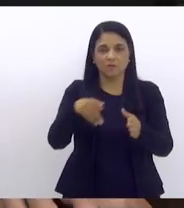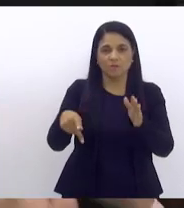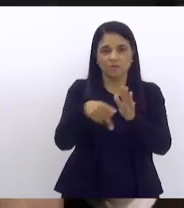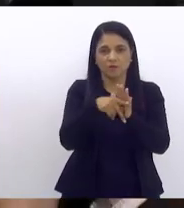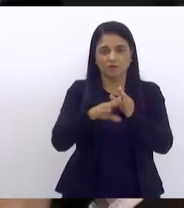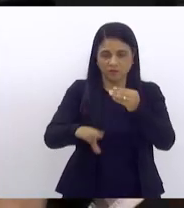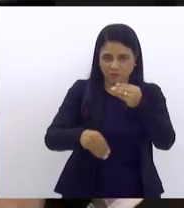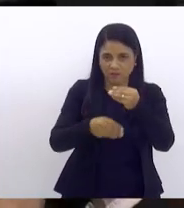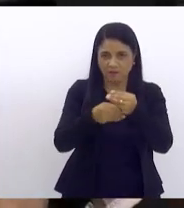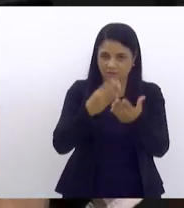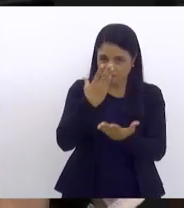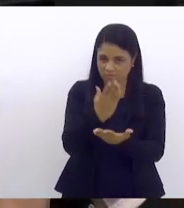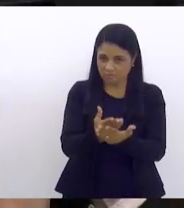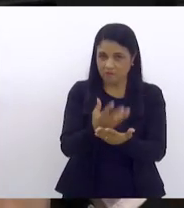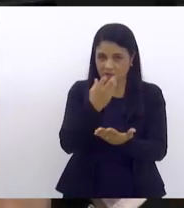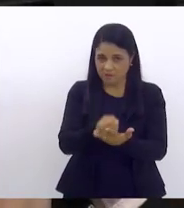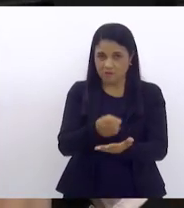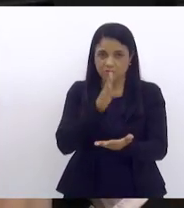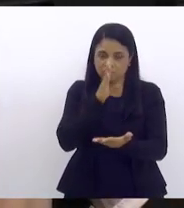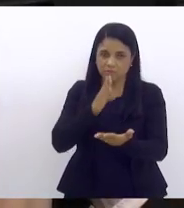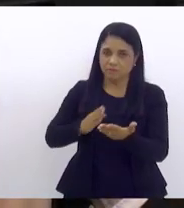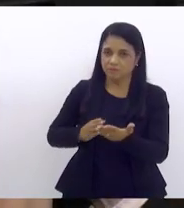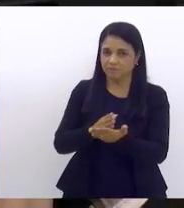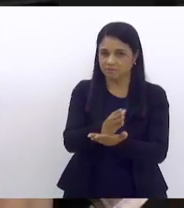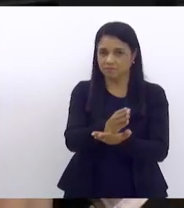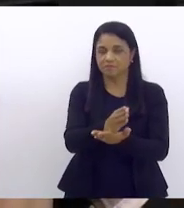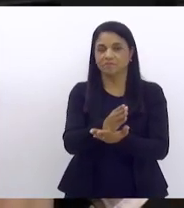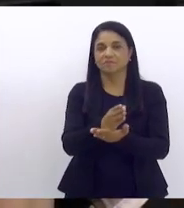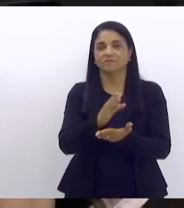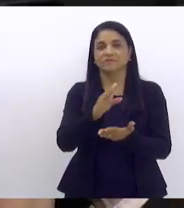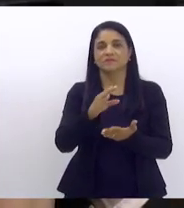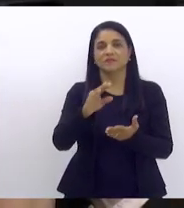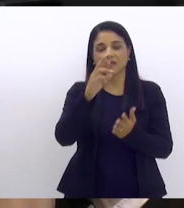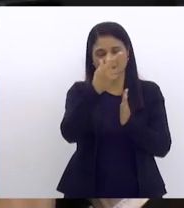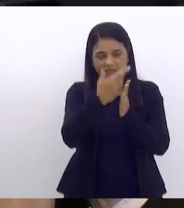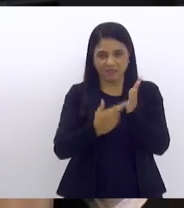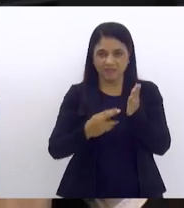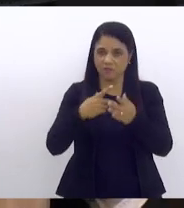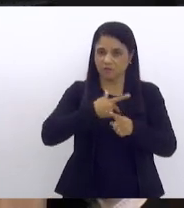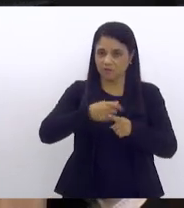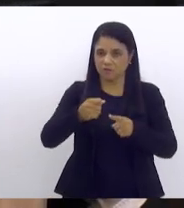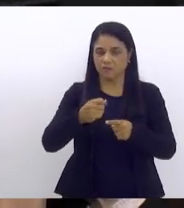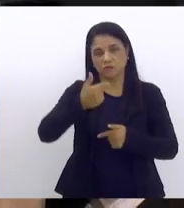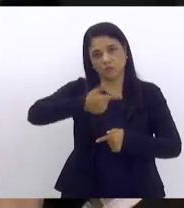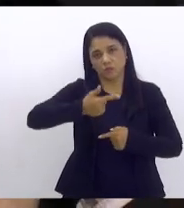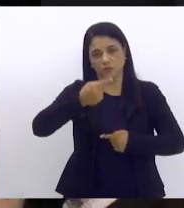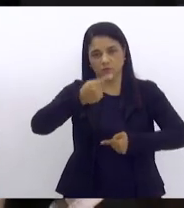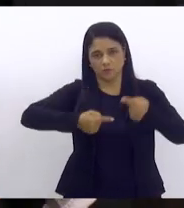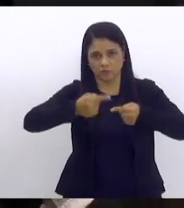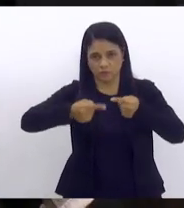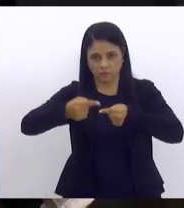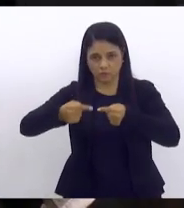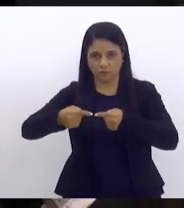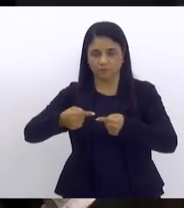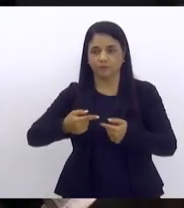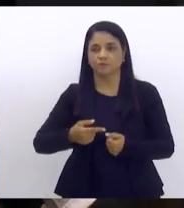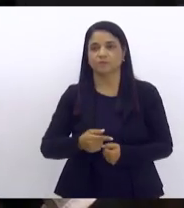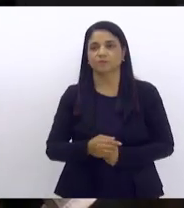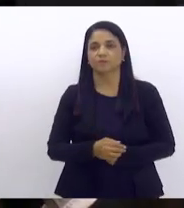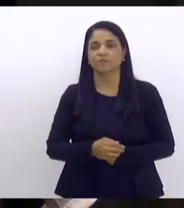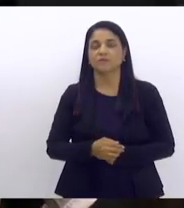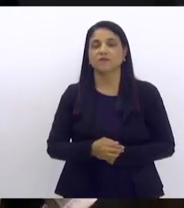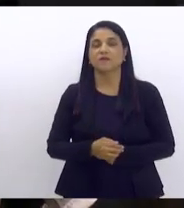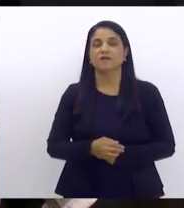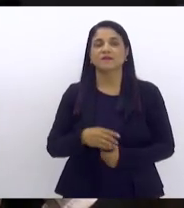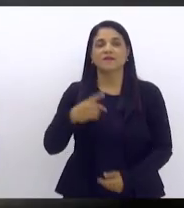assim emendado. Senhores que aprovam, permaneçam como estão. Aprovado. Vai a redação do vencido para a segunda discussão. Pela ordem, presidente.